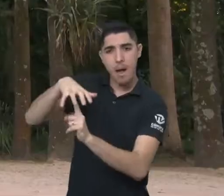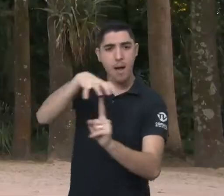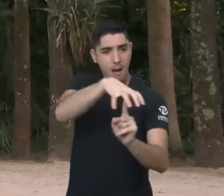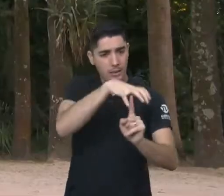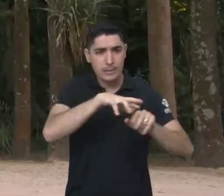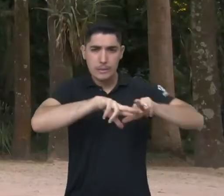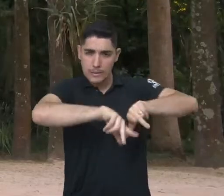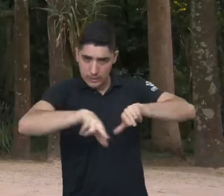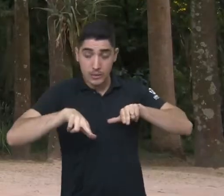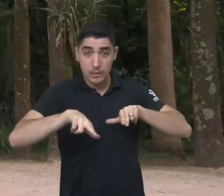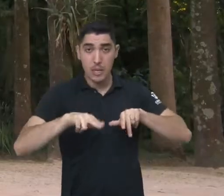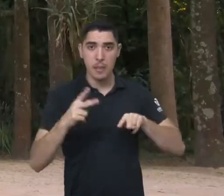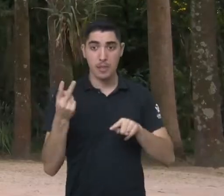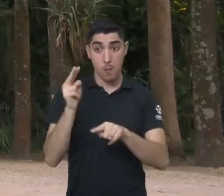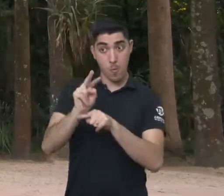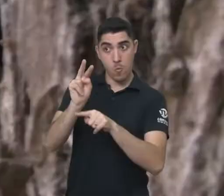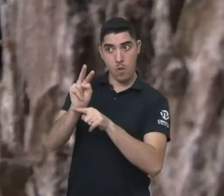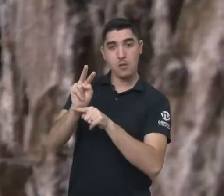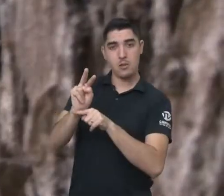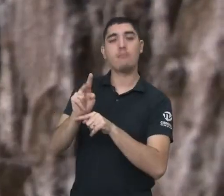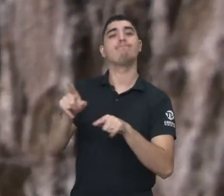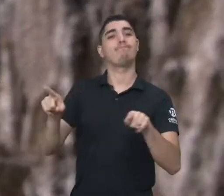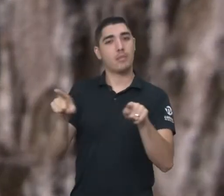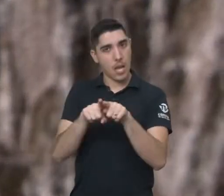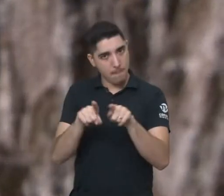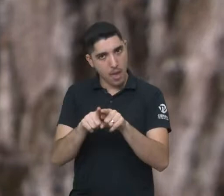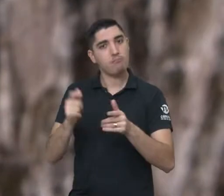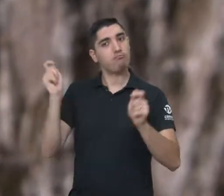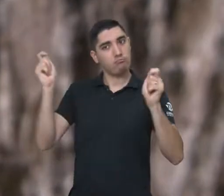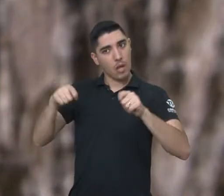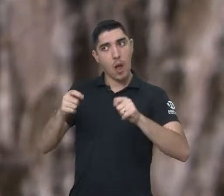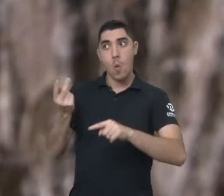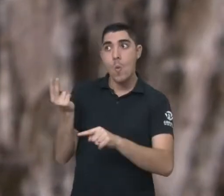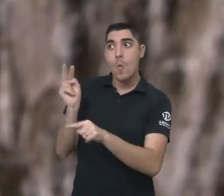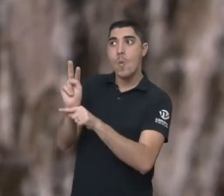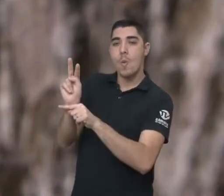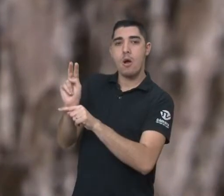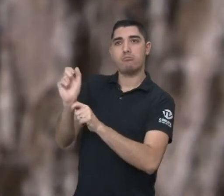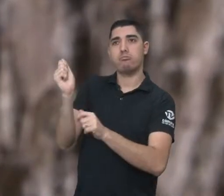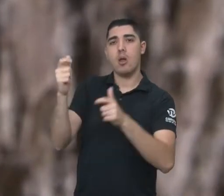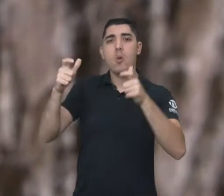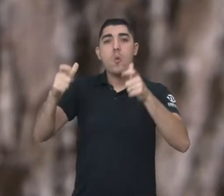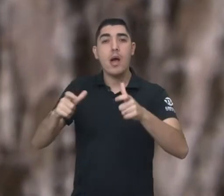de conservação e proteção ambiental também ajudam a manter o cuidado com